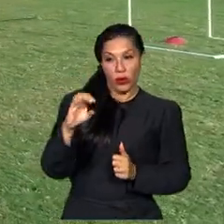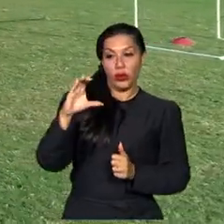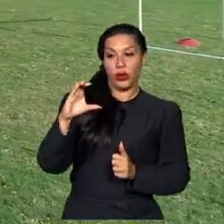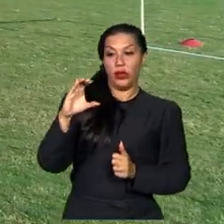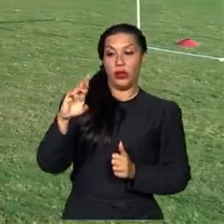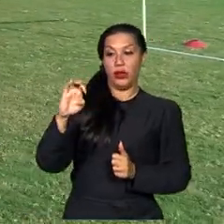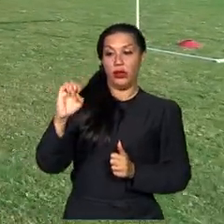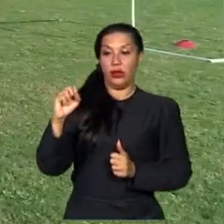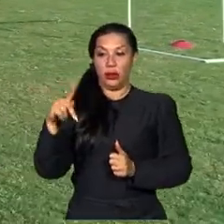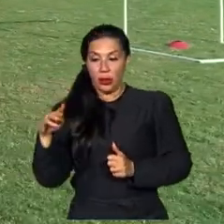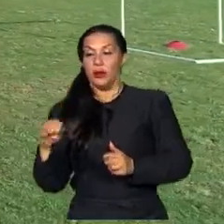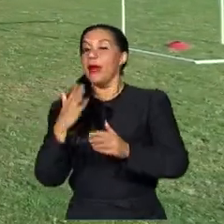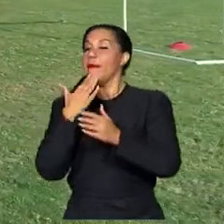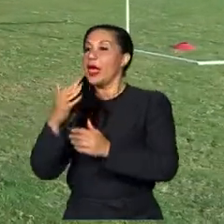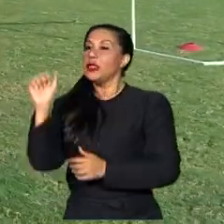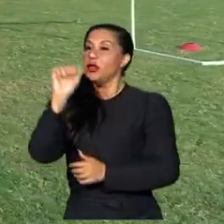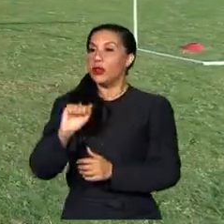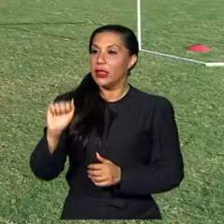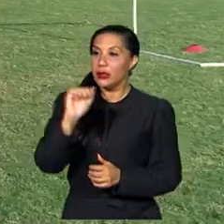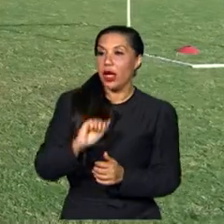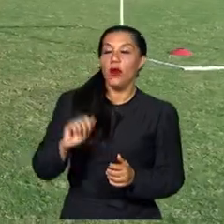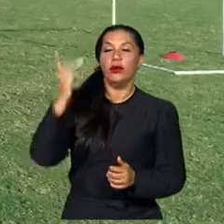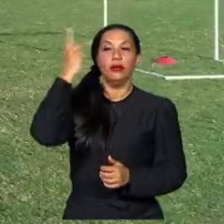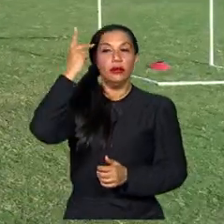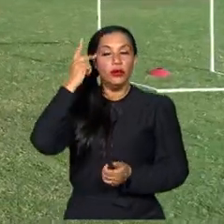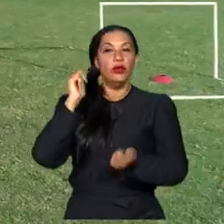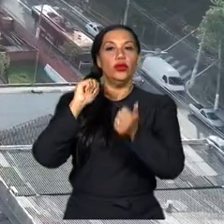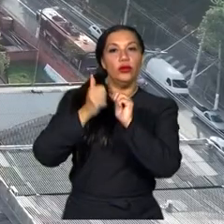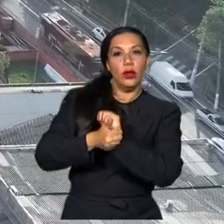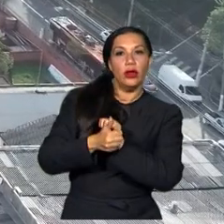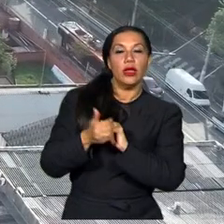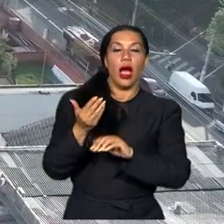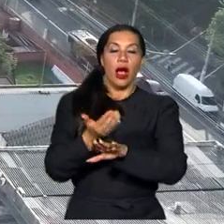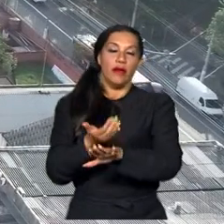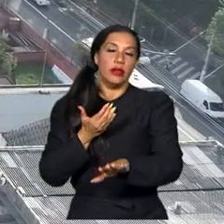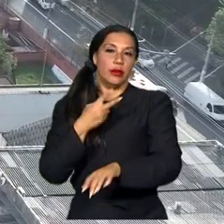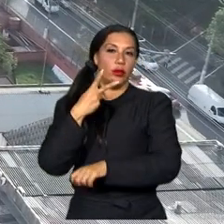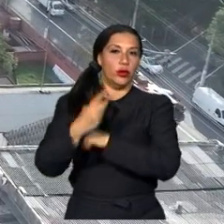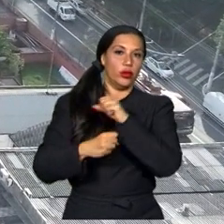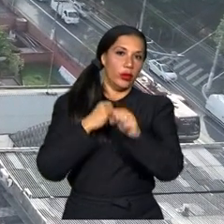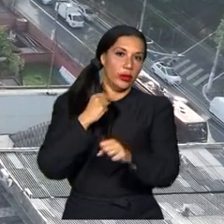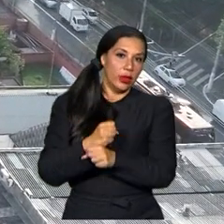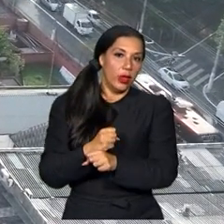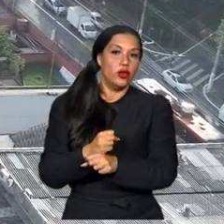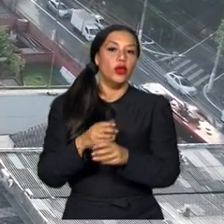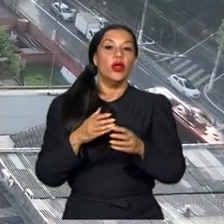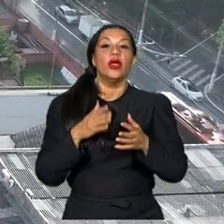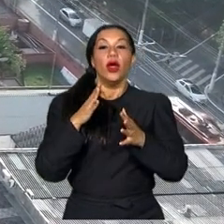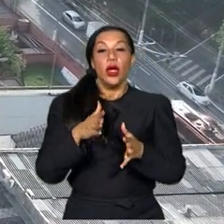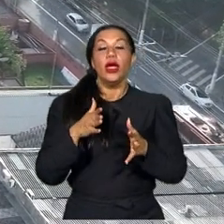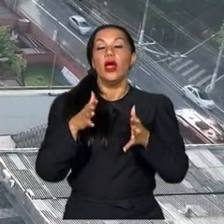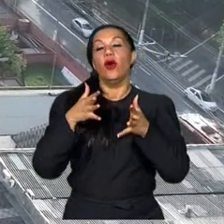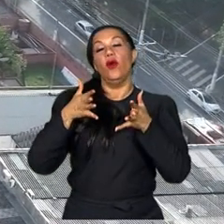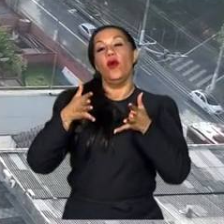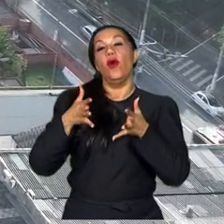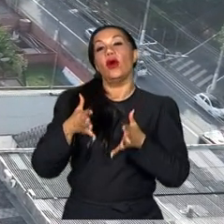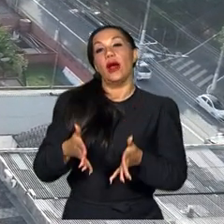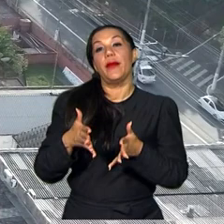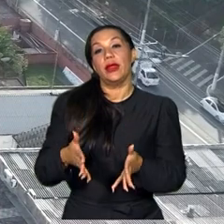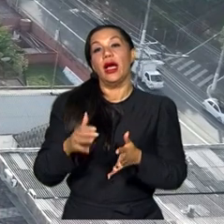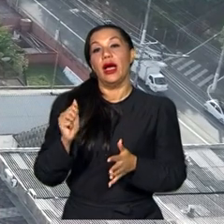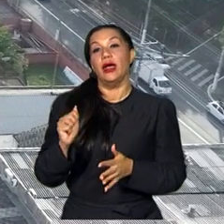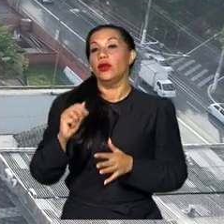Associação Paulista de Esportes Atléticos afastamento por 2 anos e passa a jogar os campeonatos